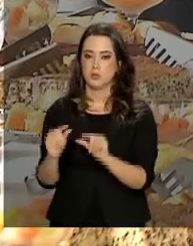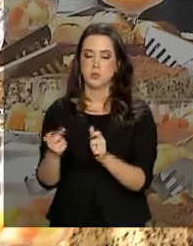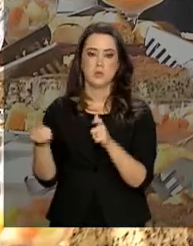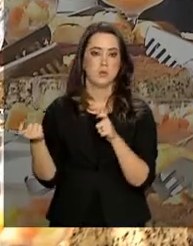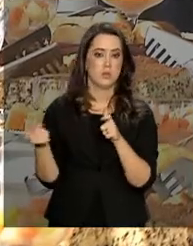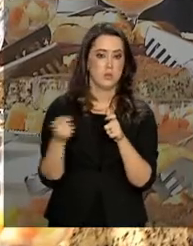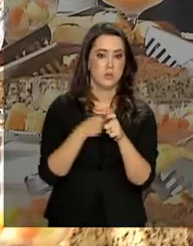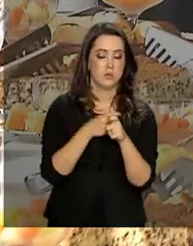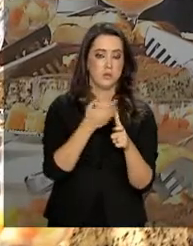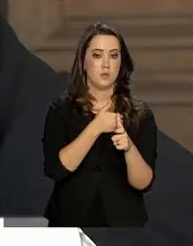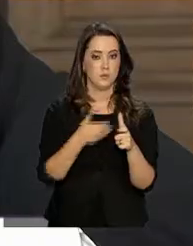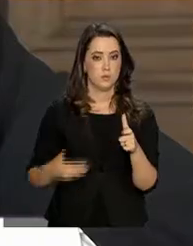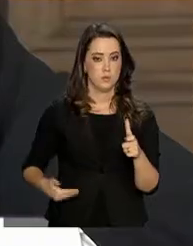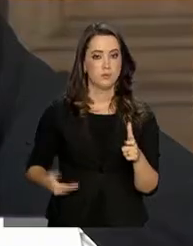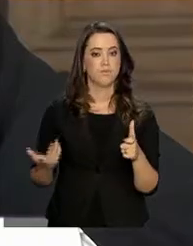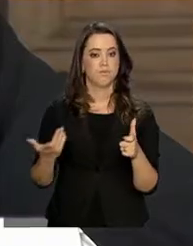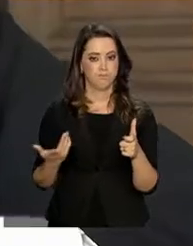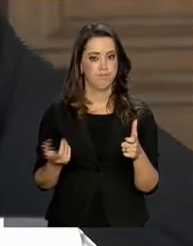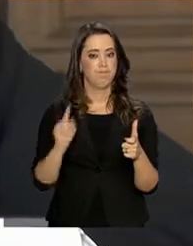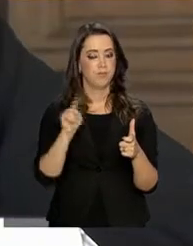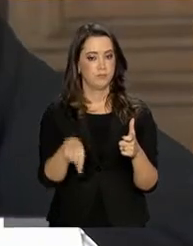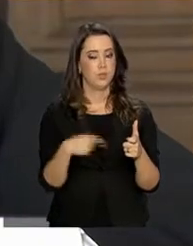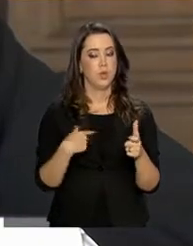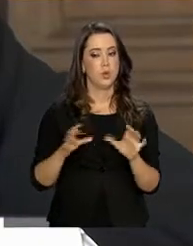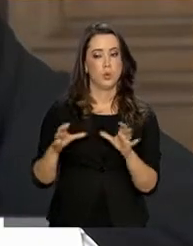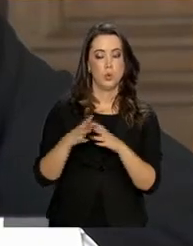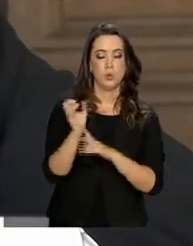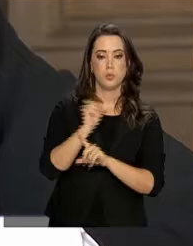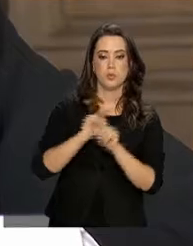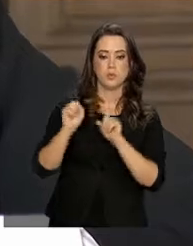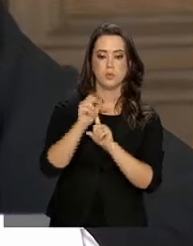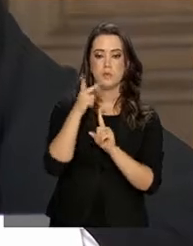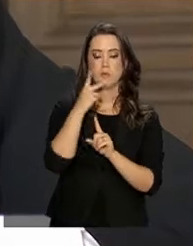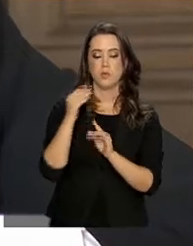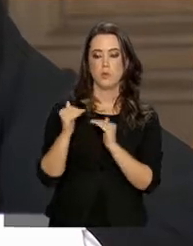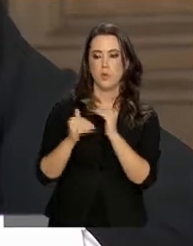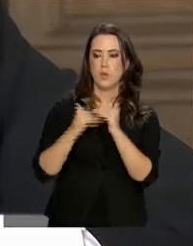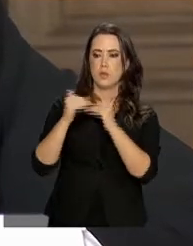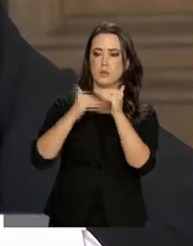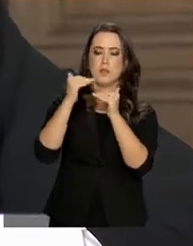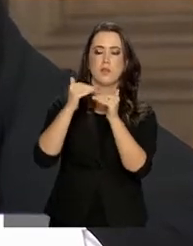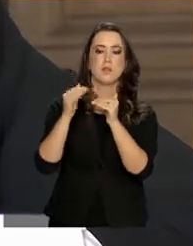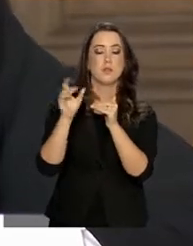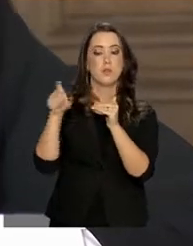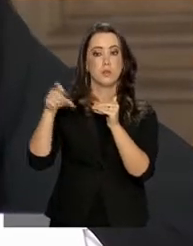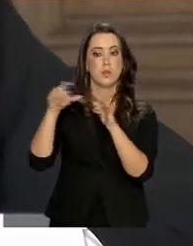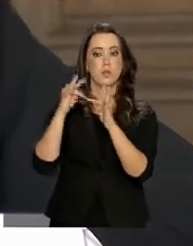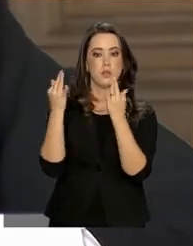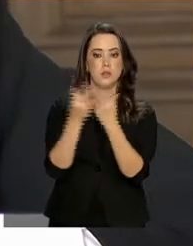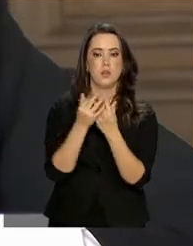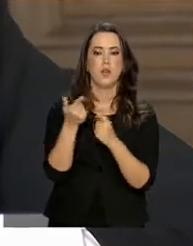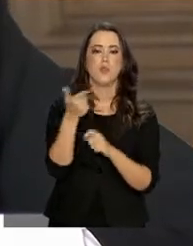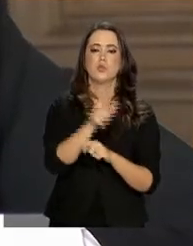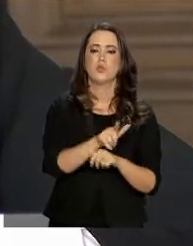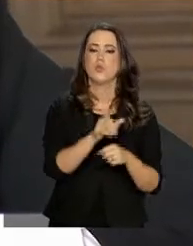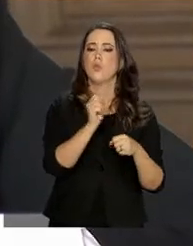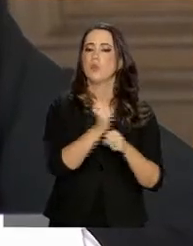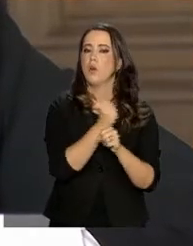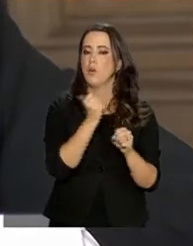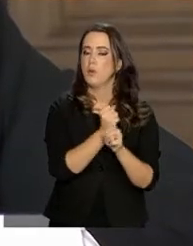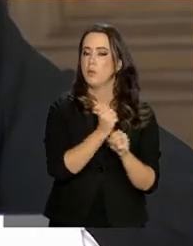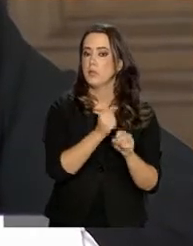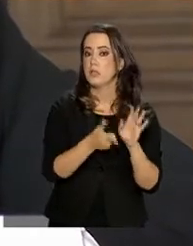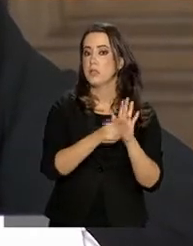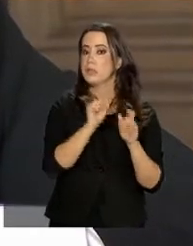déficit nas contas do governo. Na área social, citou o aumento do Bolsa Família, a retomada de obras e entregas do Minha Casa